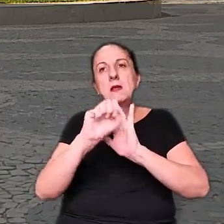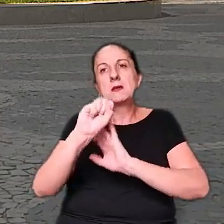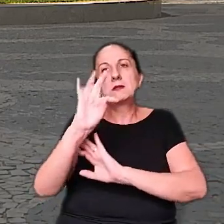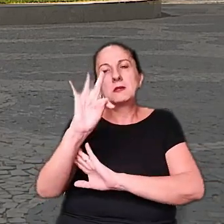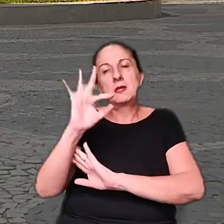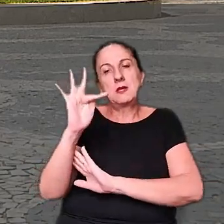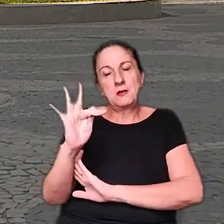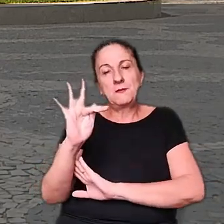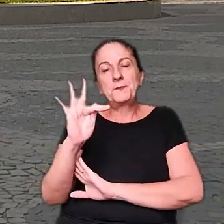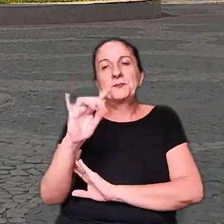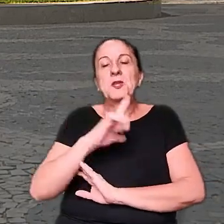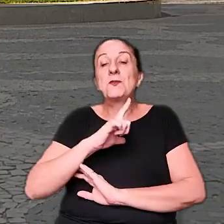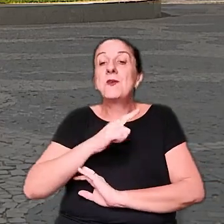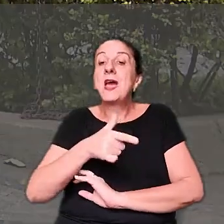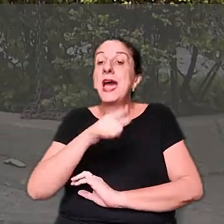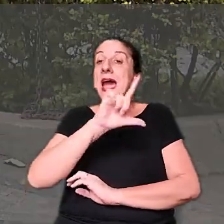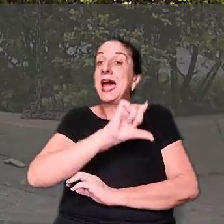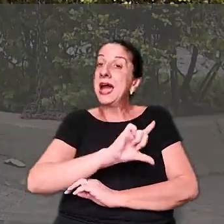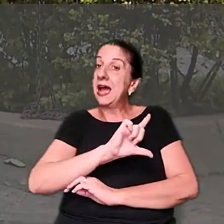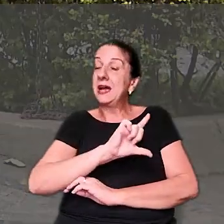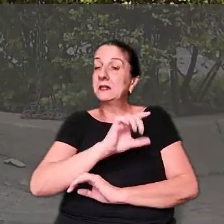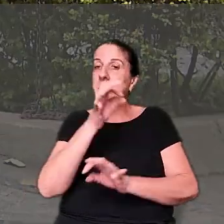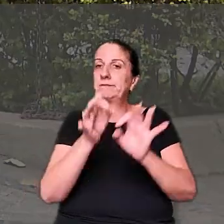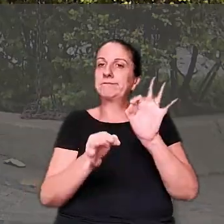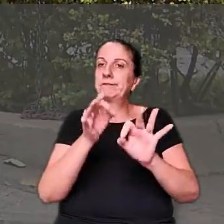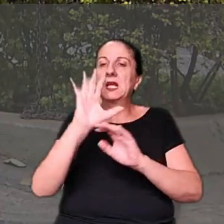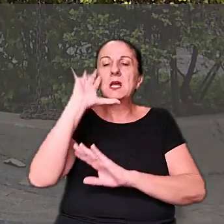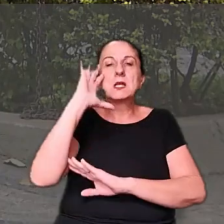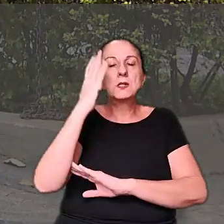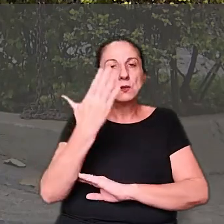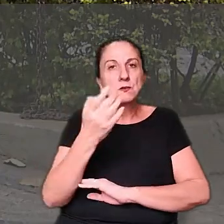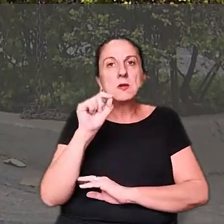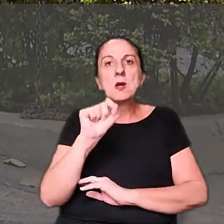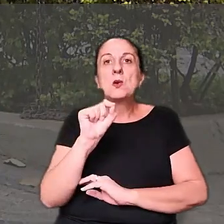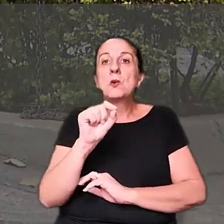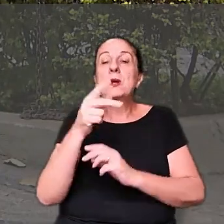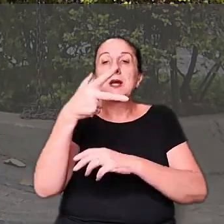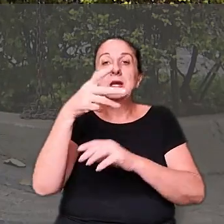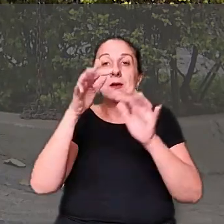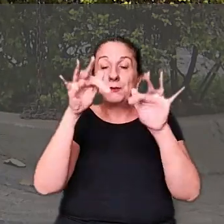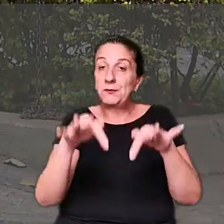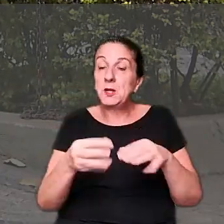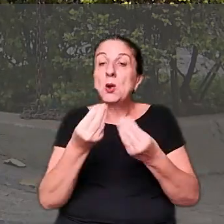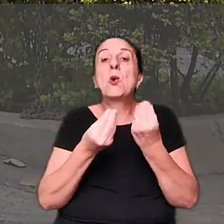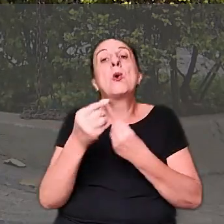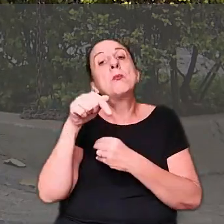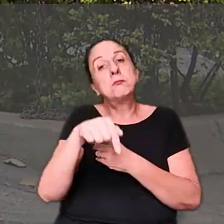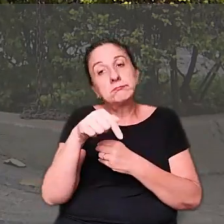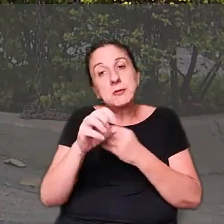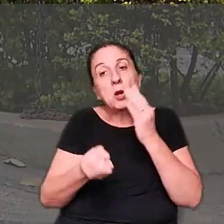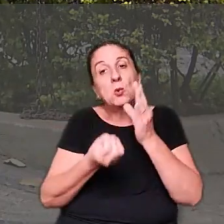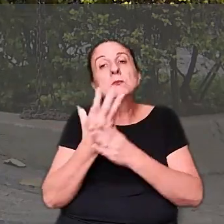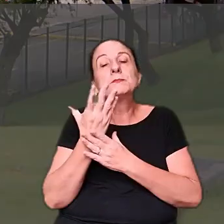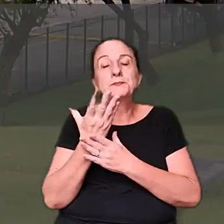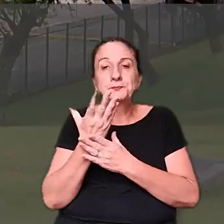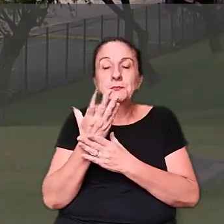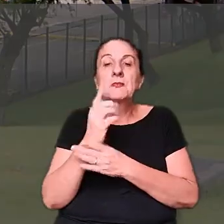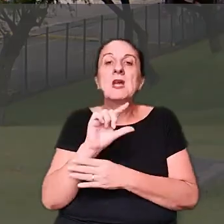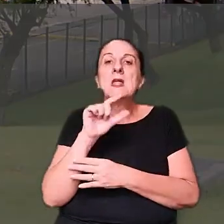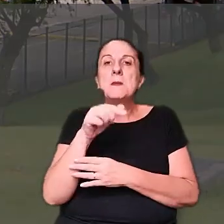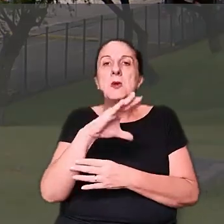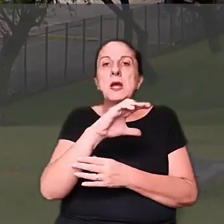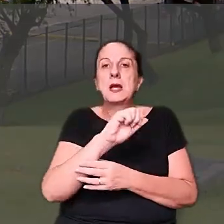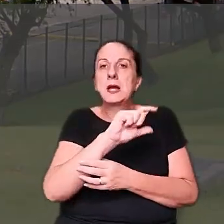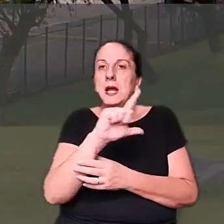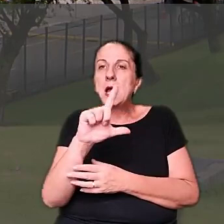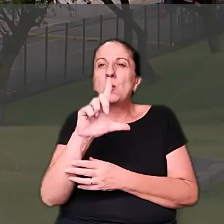lei pelo STF ocorrer antes do trânsito em julgado da decisão a ser rescindida, como ocorreu nesse caso. Em